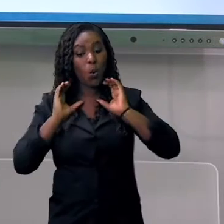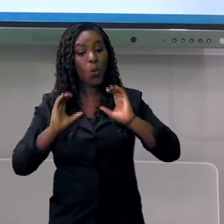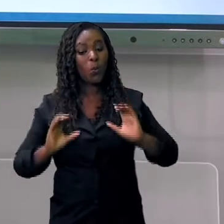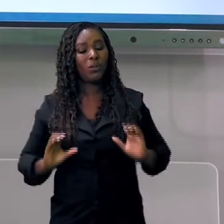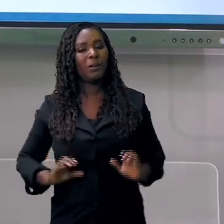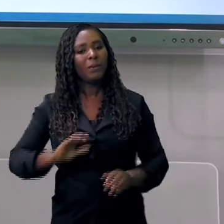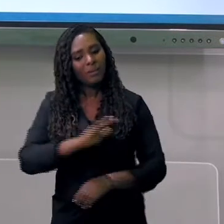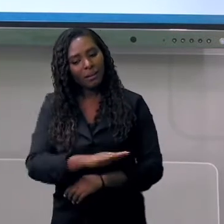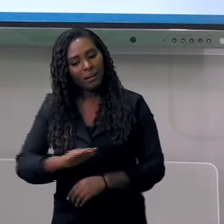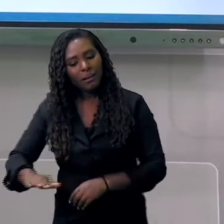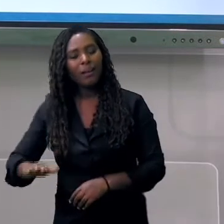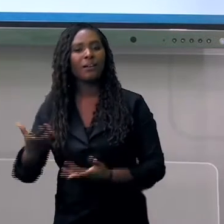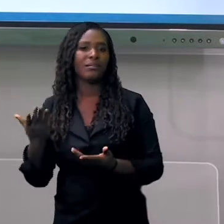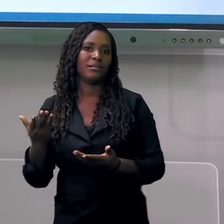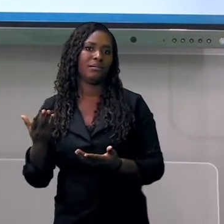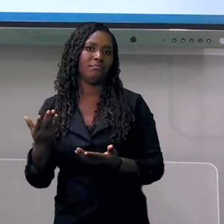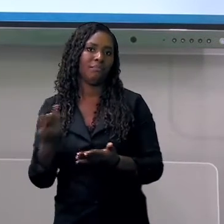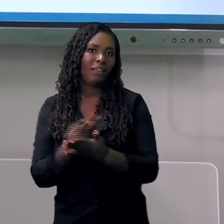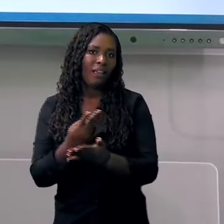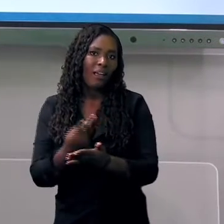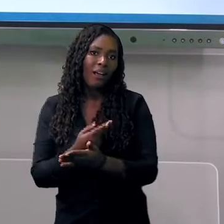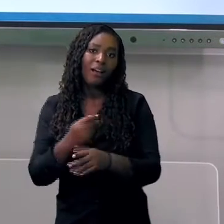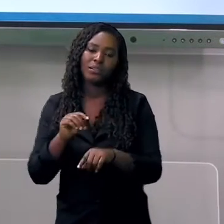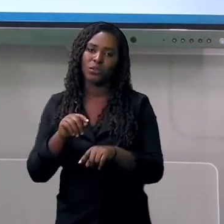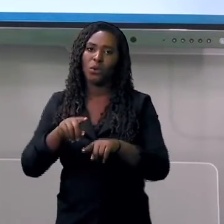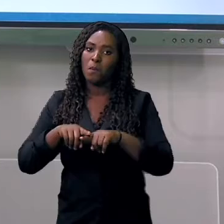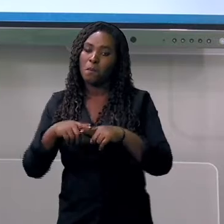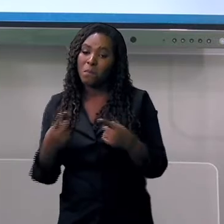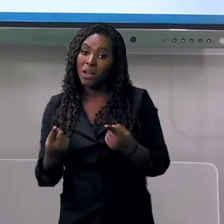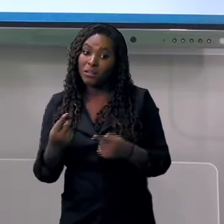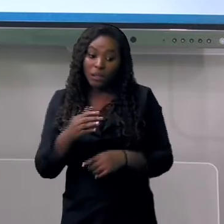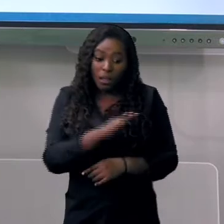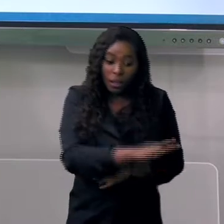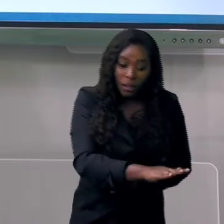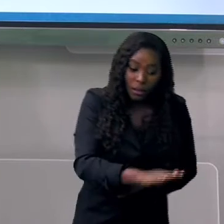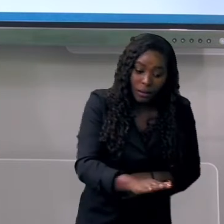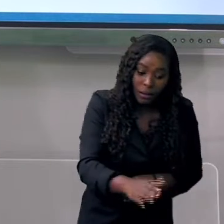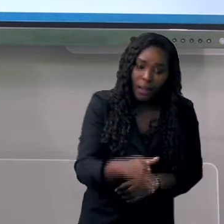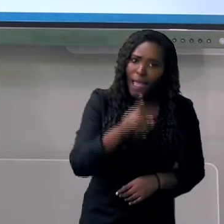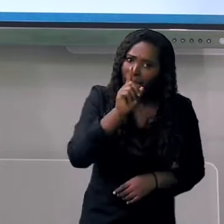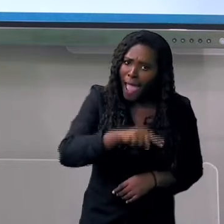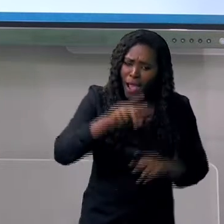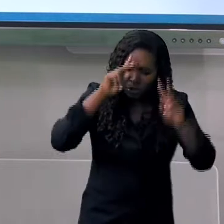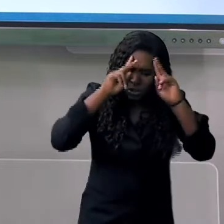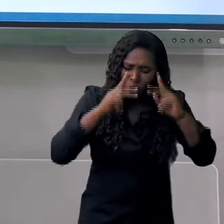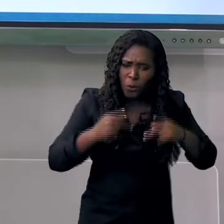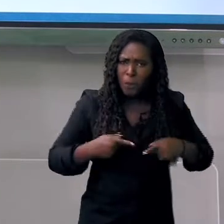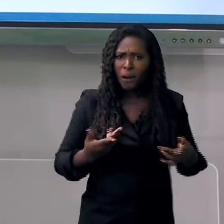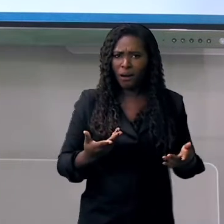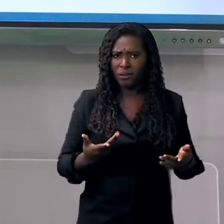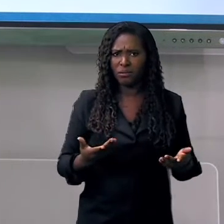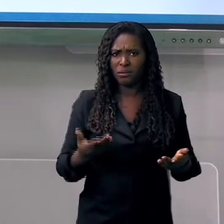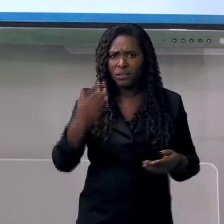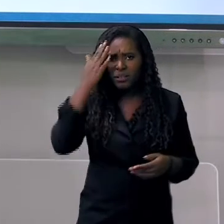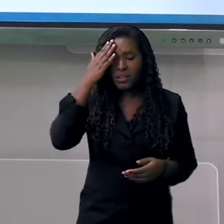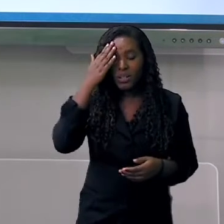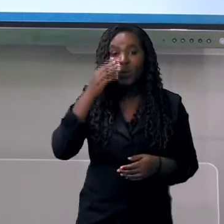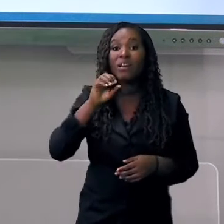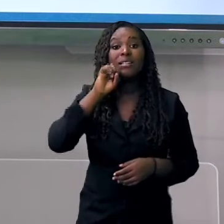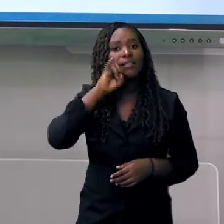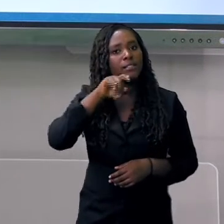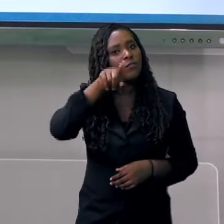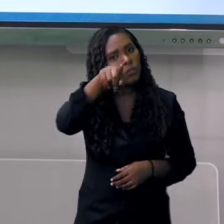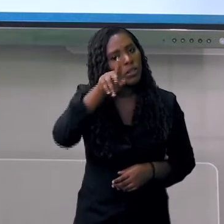Se isso continuar desta forma, a criança será tomada pela ansiedade e, é claro, não